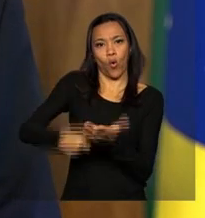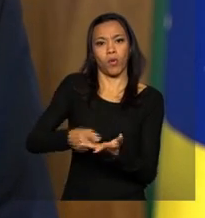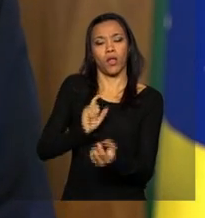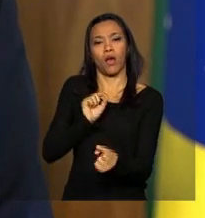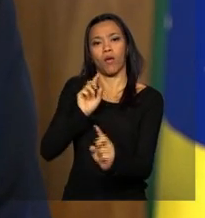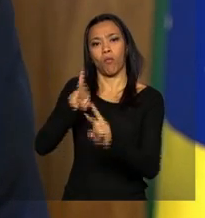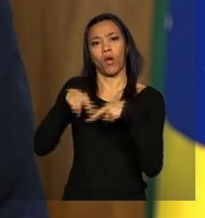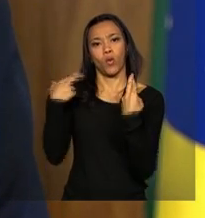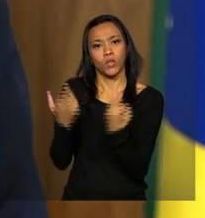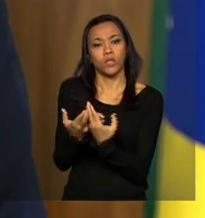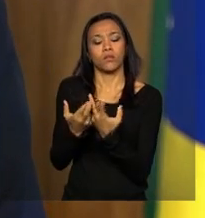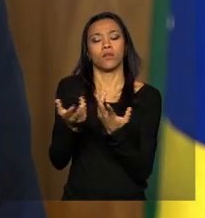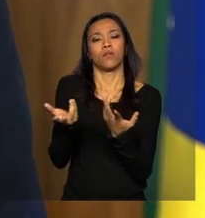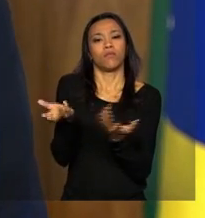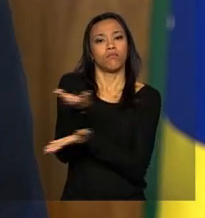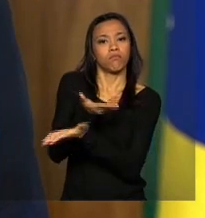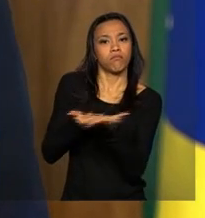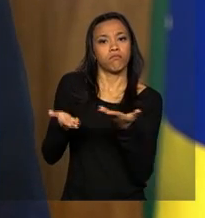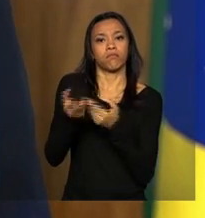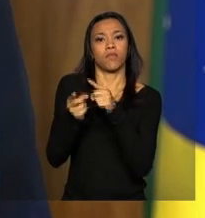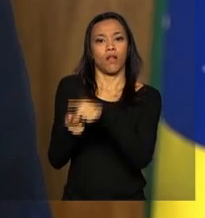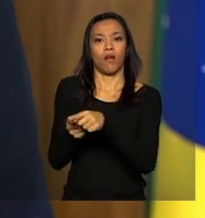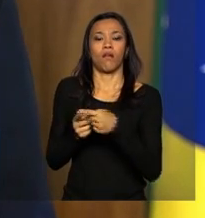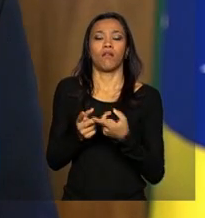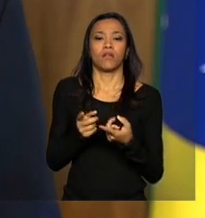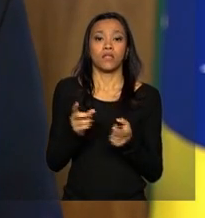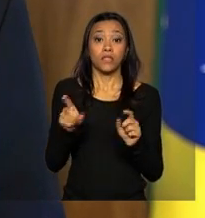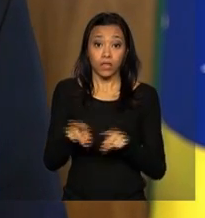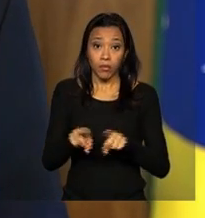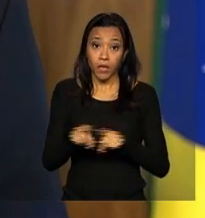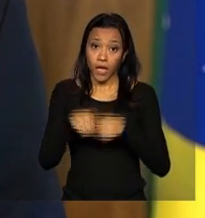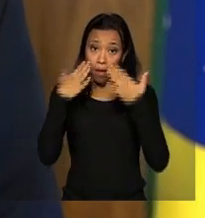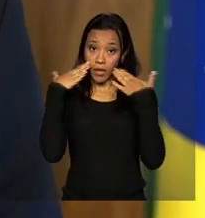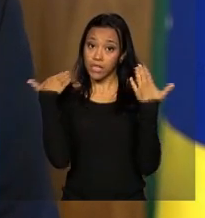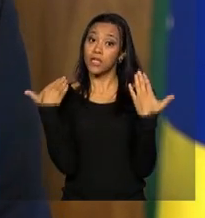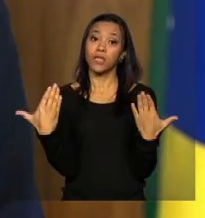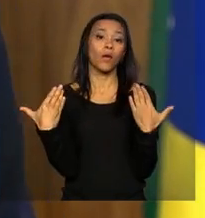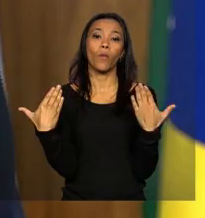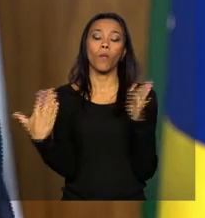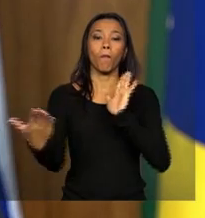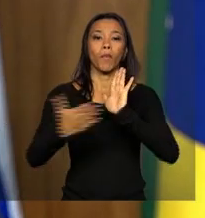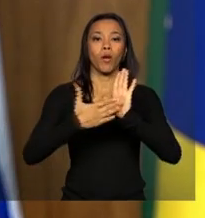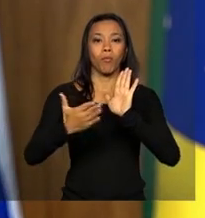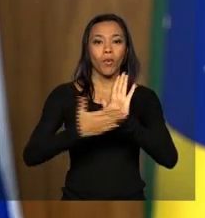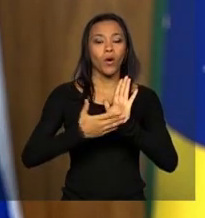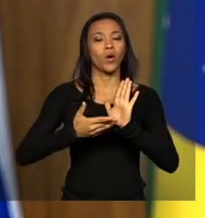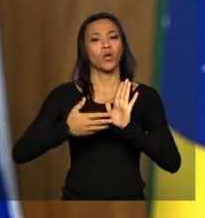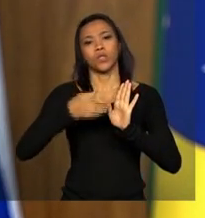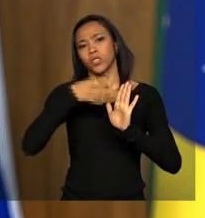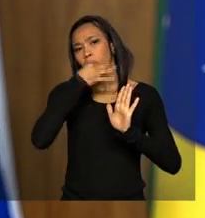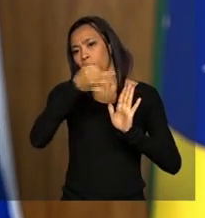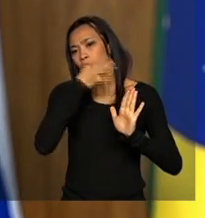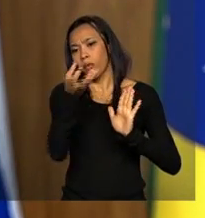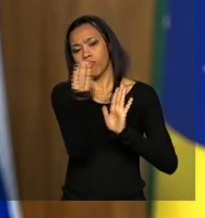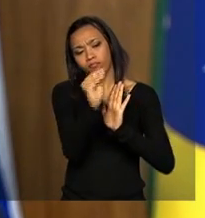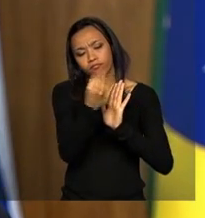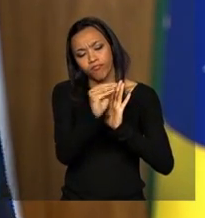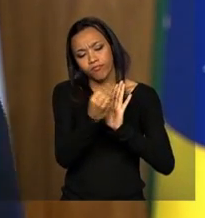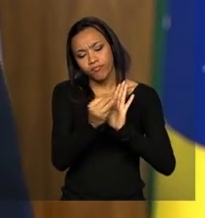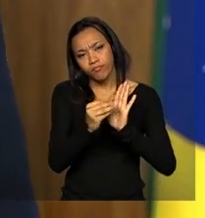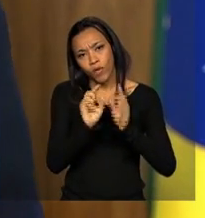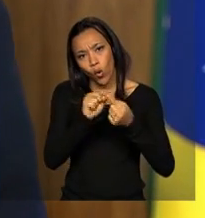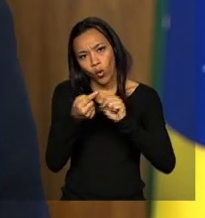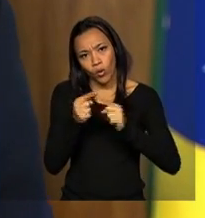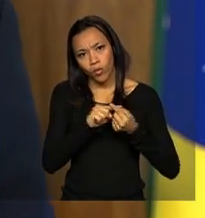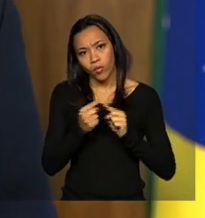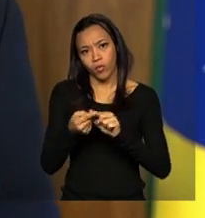as partes com o compromisso prévio de apresentar as propostas, as ofertas, de maneira coordenada entre